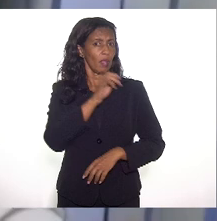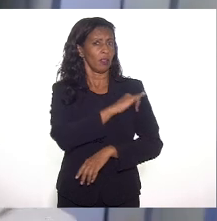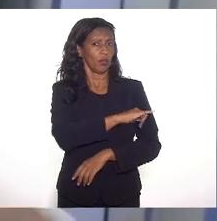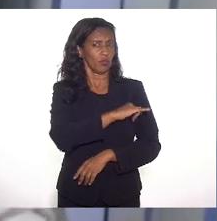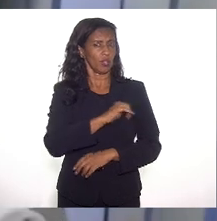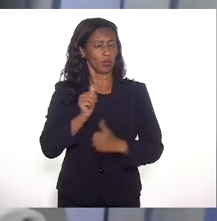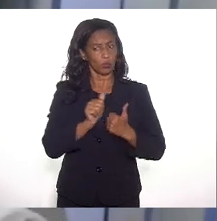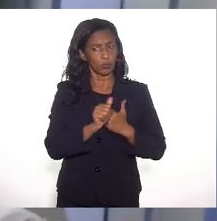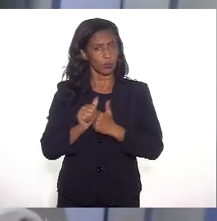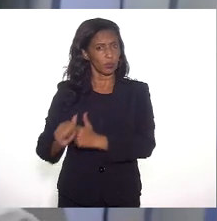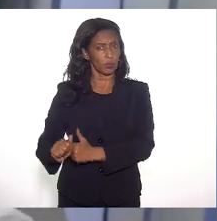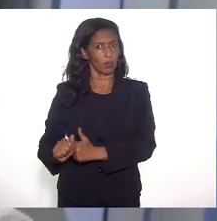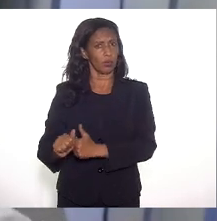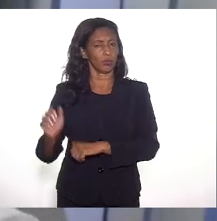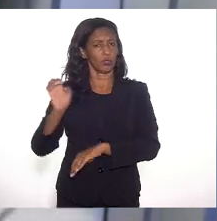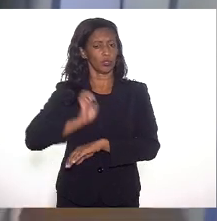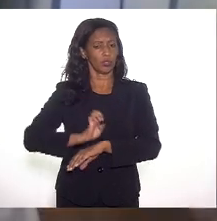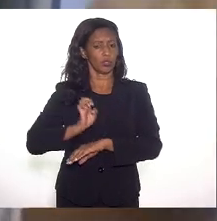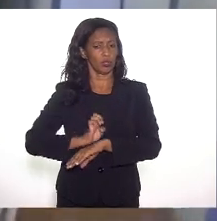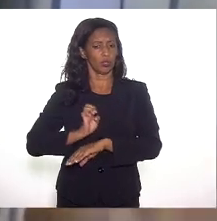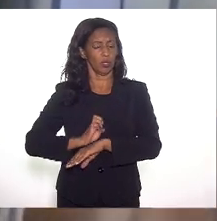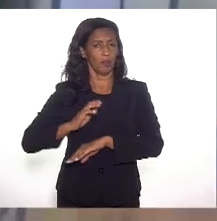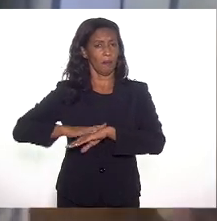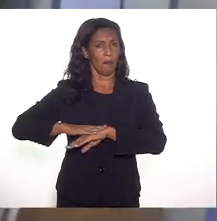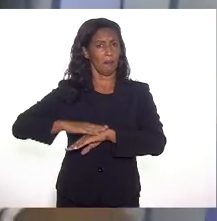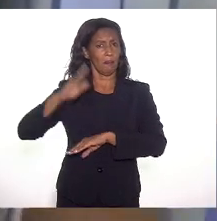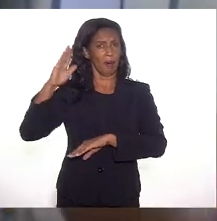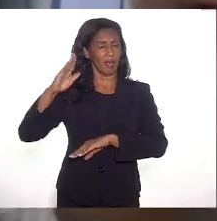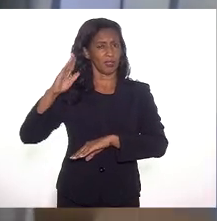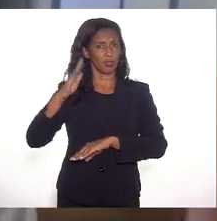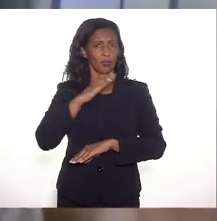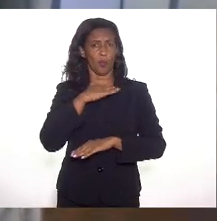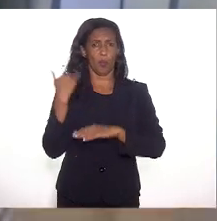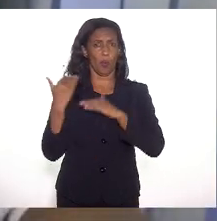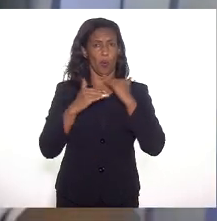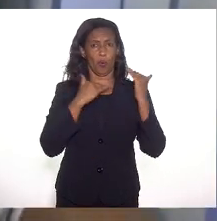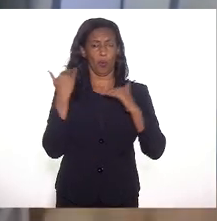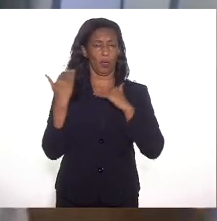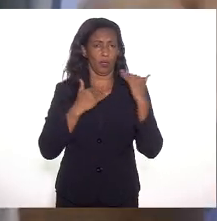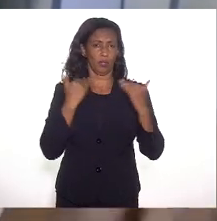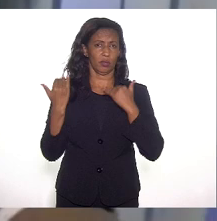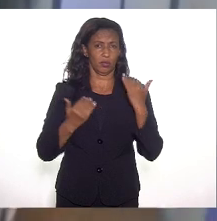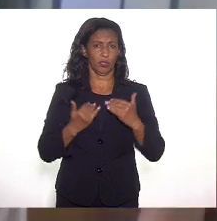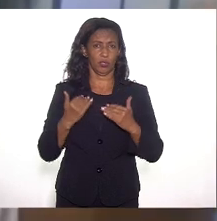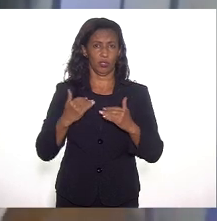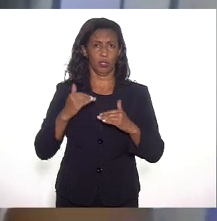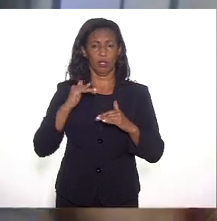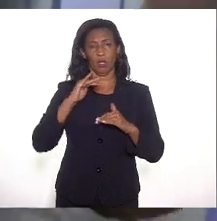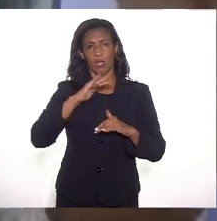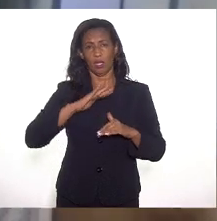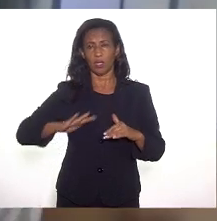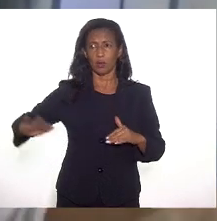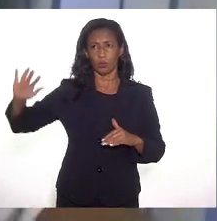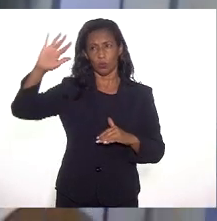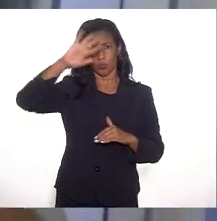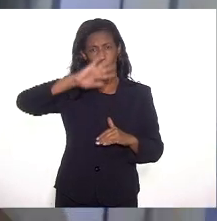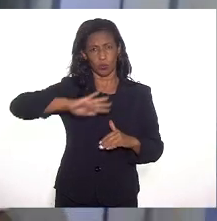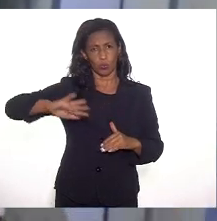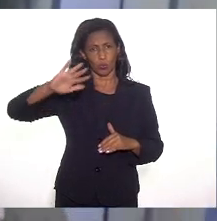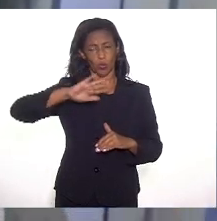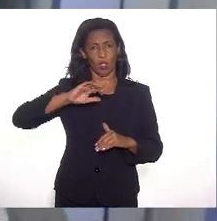segue sendo o estado, deputada Marta Rocha, com a mais alta taxa de letalidade entre os estados da federação em relação